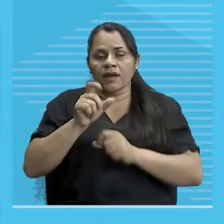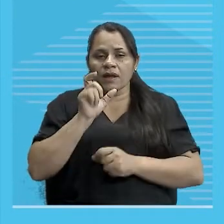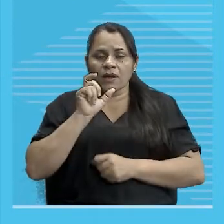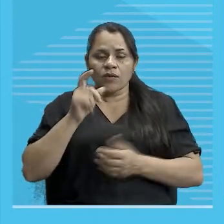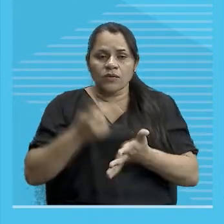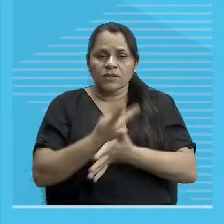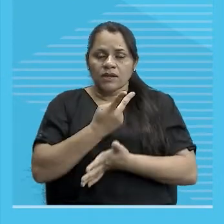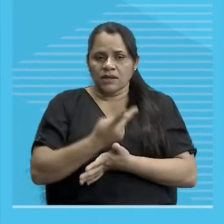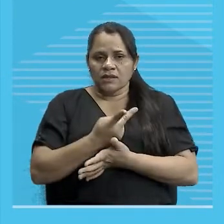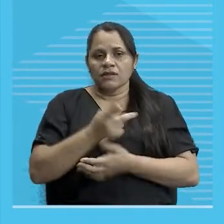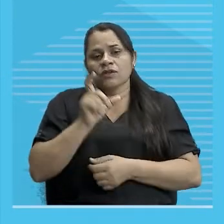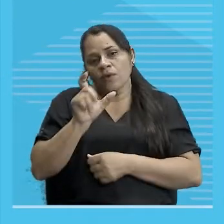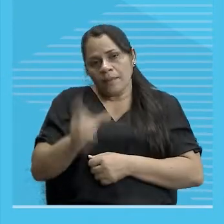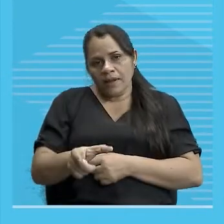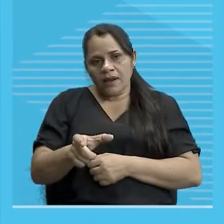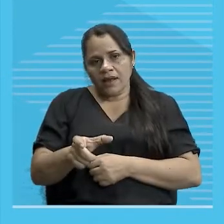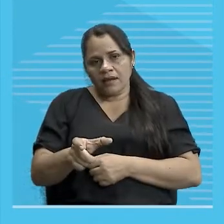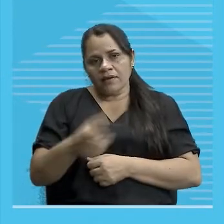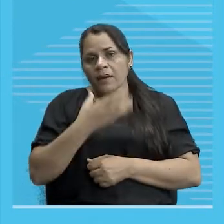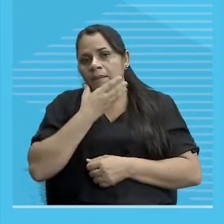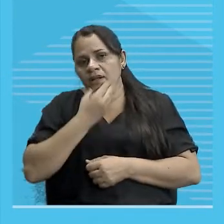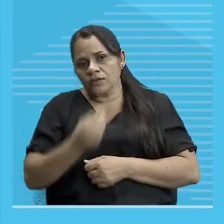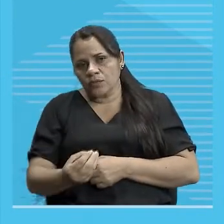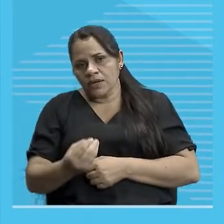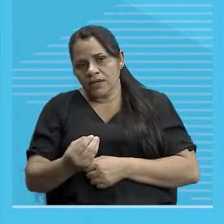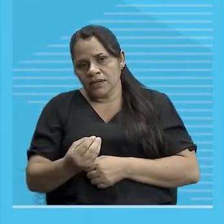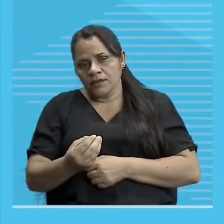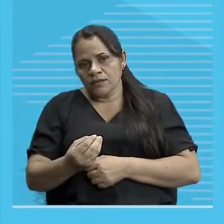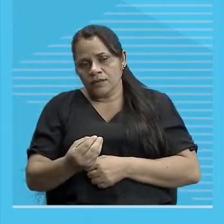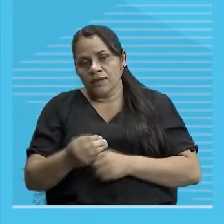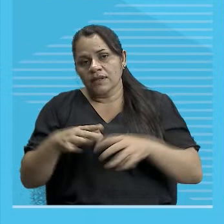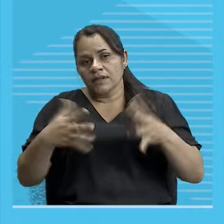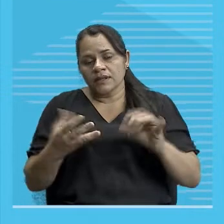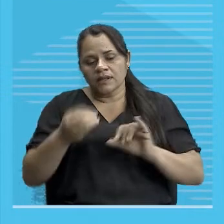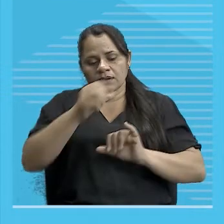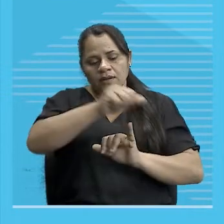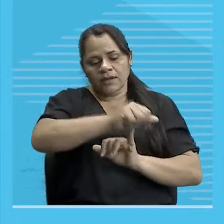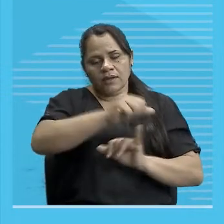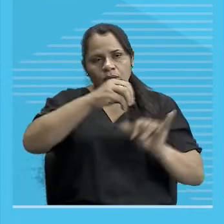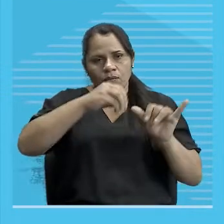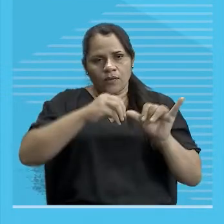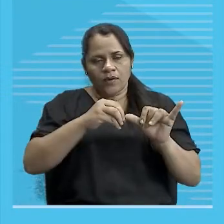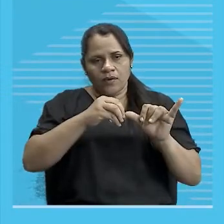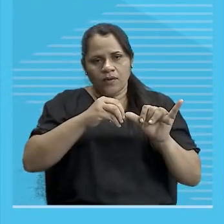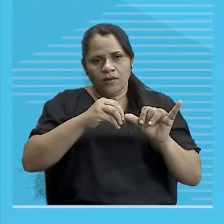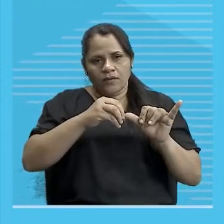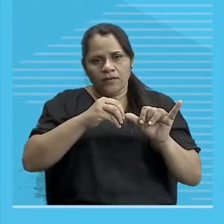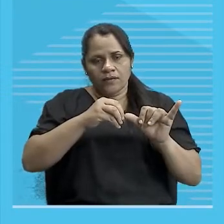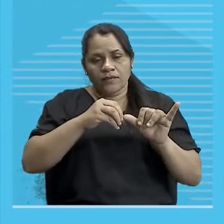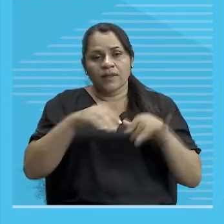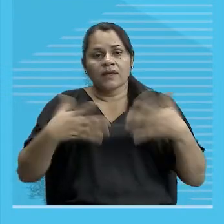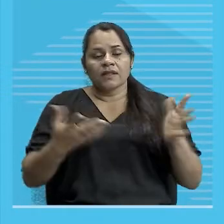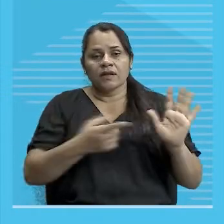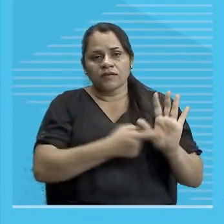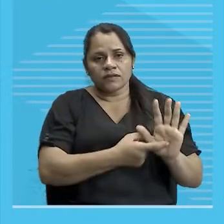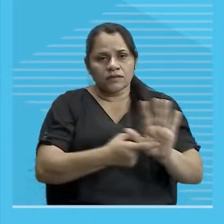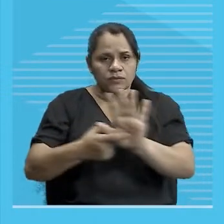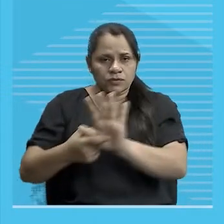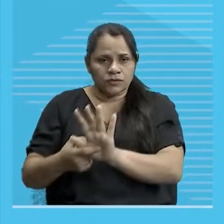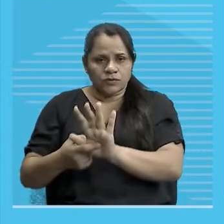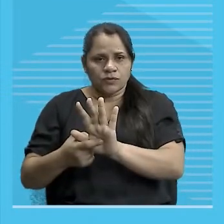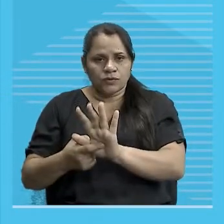preposição a vai se contrair com o artigo a. Por isso, você indicou aqui, ó, claramente, o fenômeno da